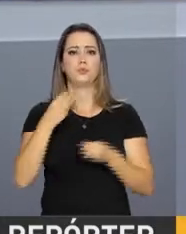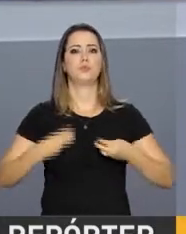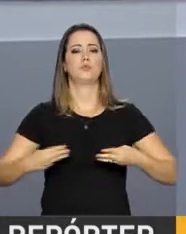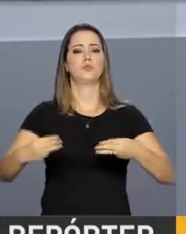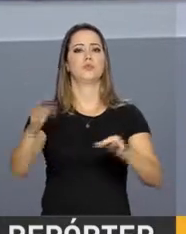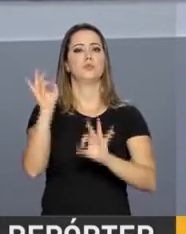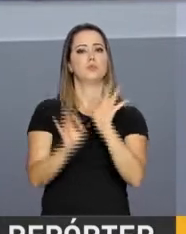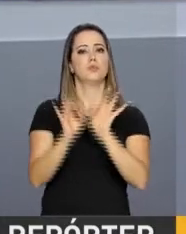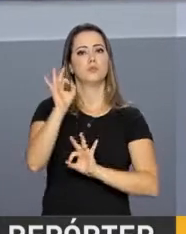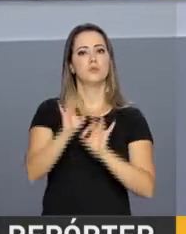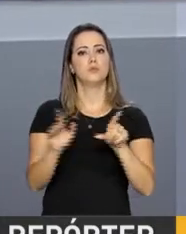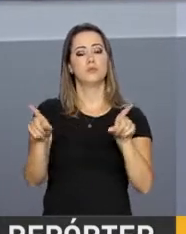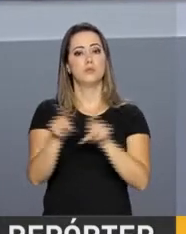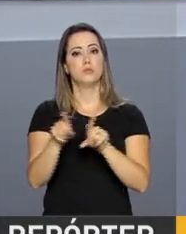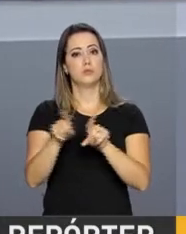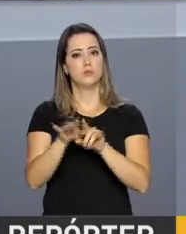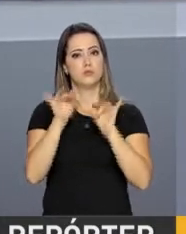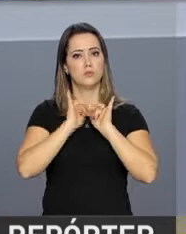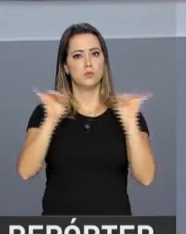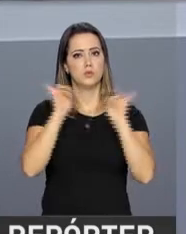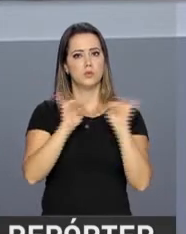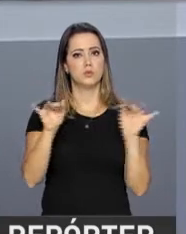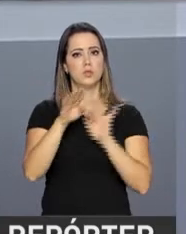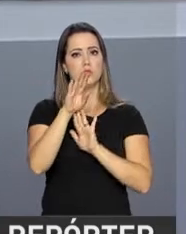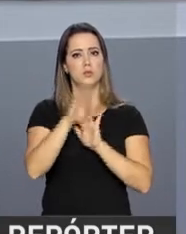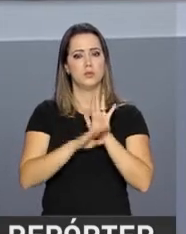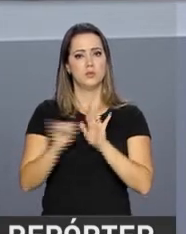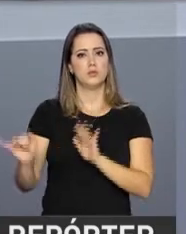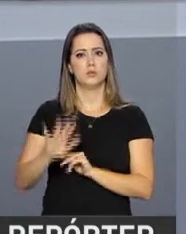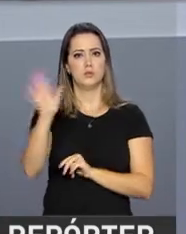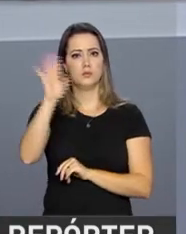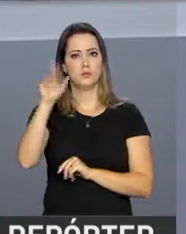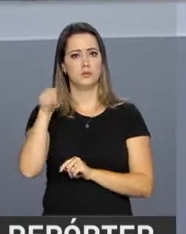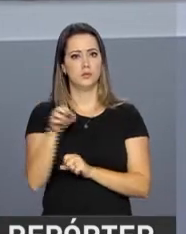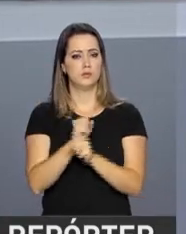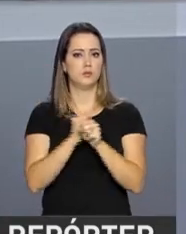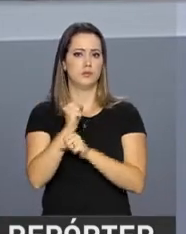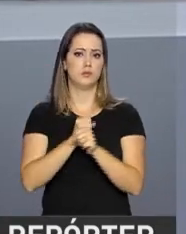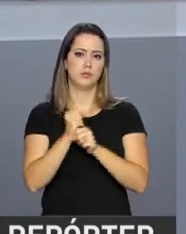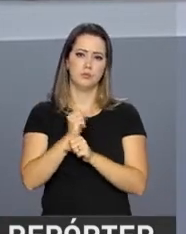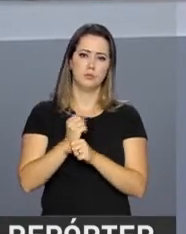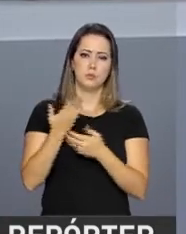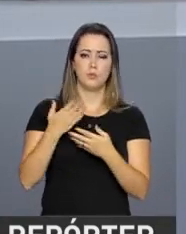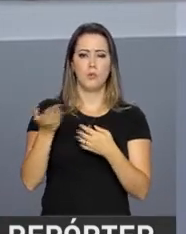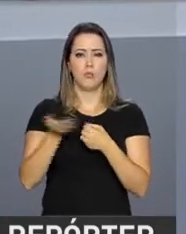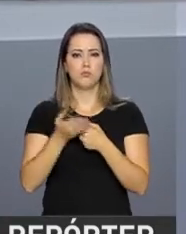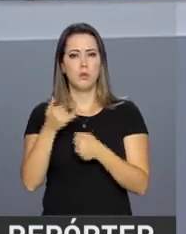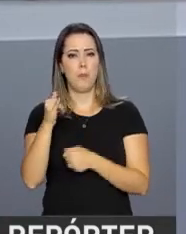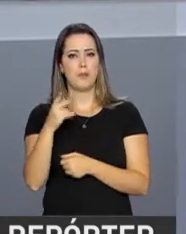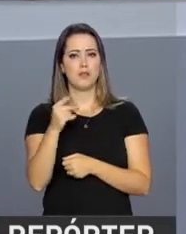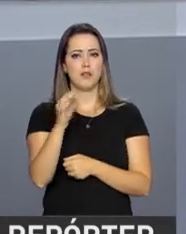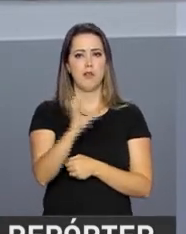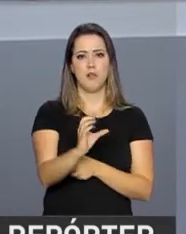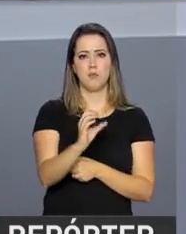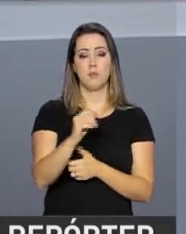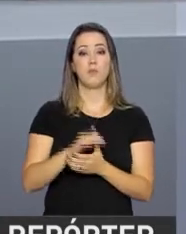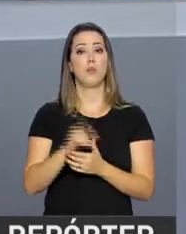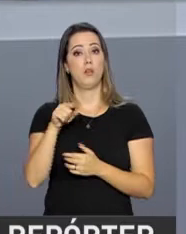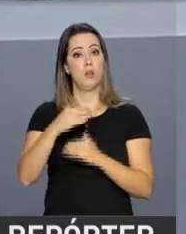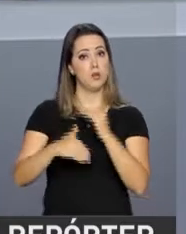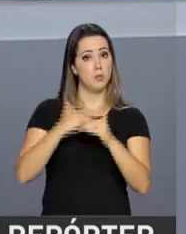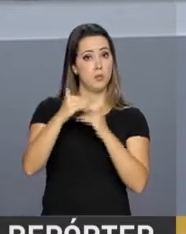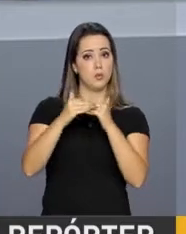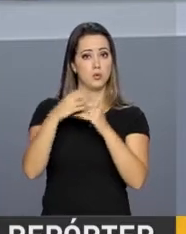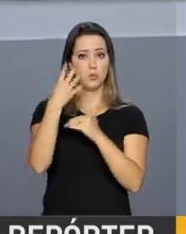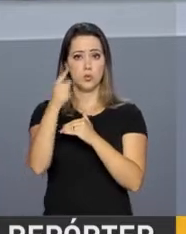sexta-feira pelo Ministério do Planejamento. Também foi divulgada a projeção de inflação para este ano, medida pelo IPCA. Ela passou